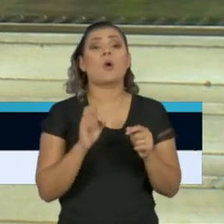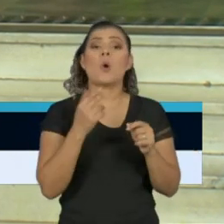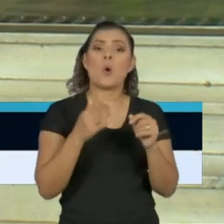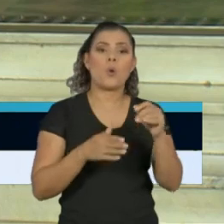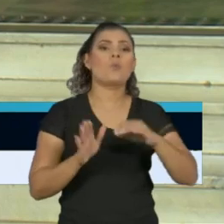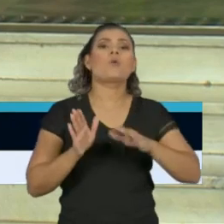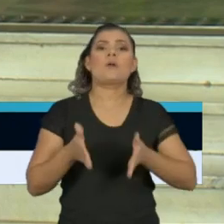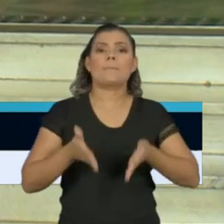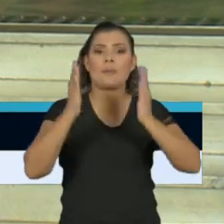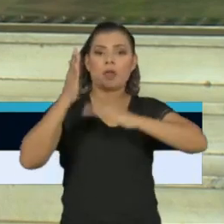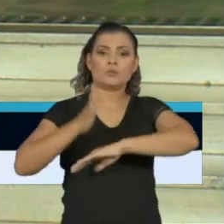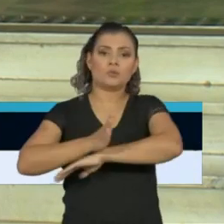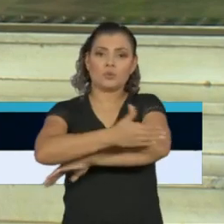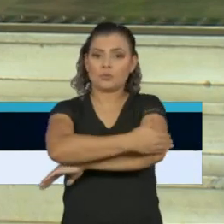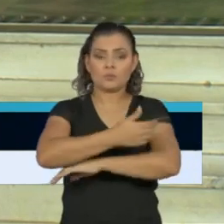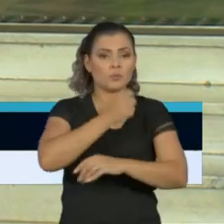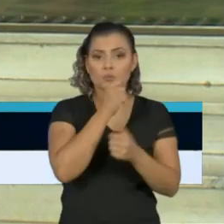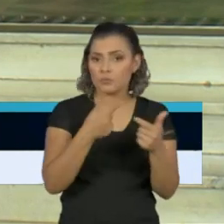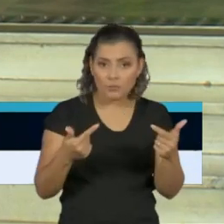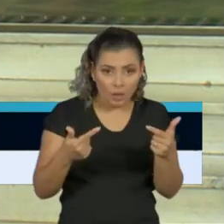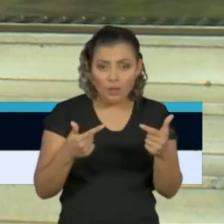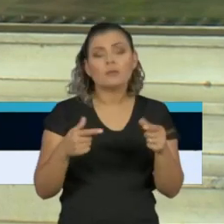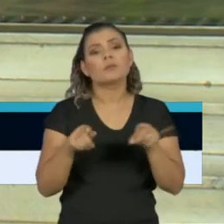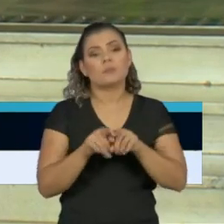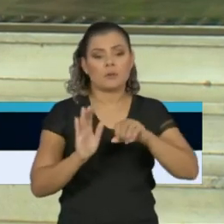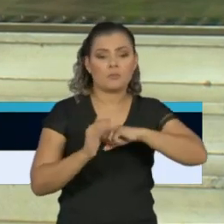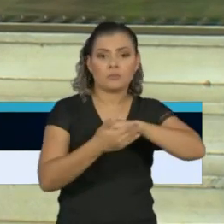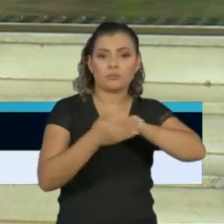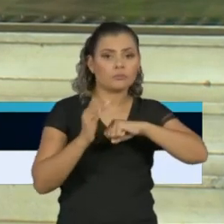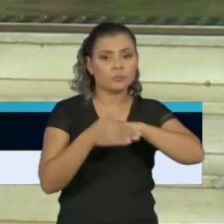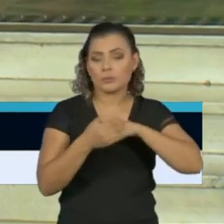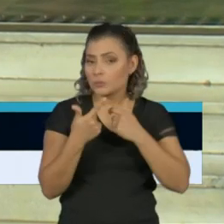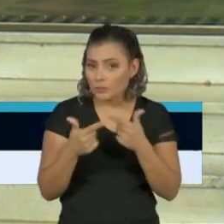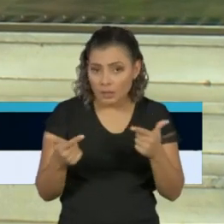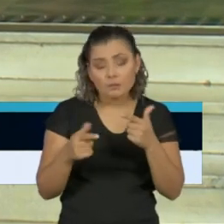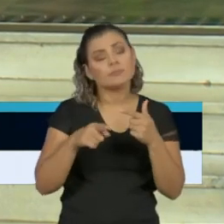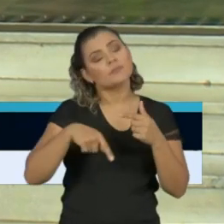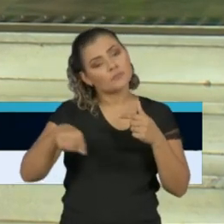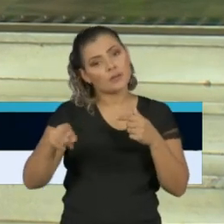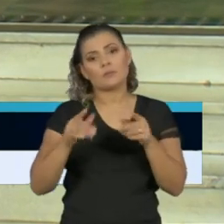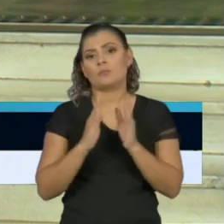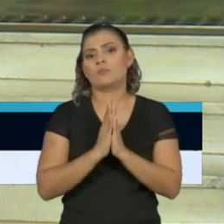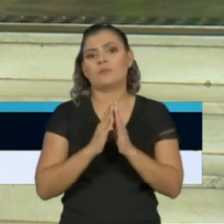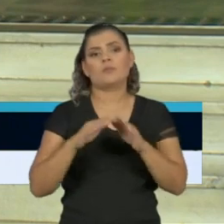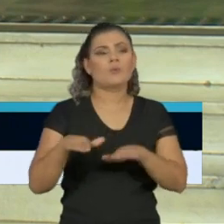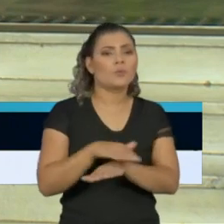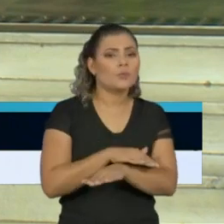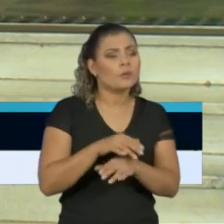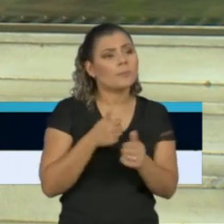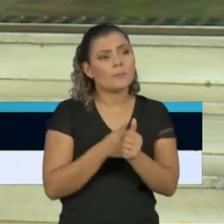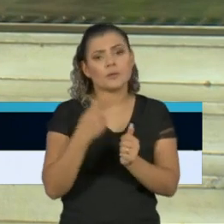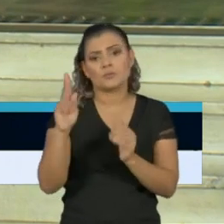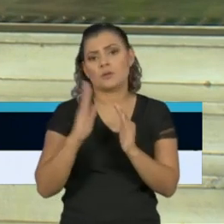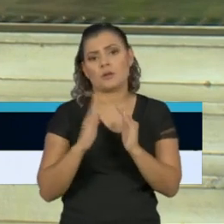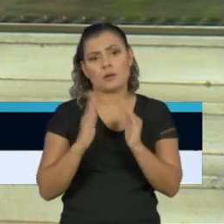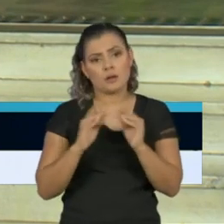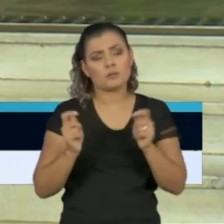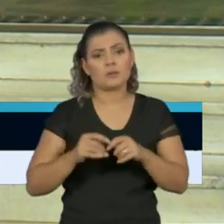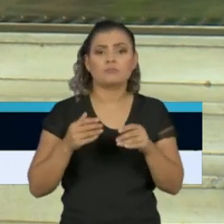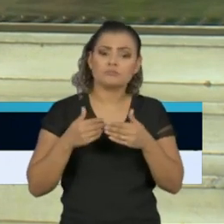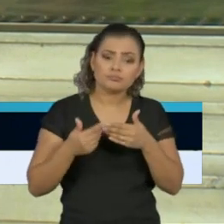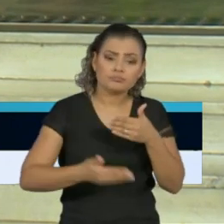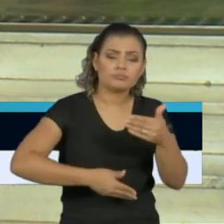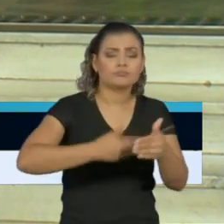fazer isso de forma segura e isolada, faça na calçada, próximo da sua casa, mas